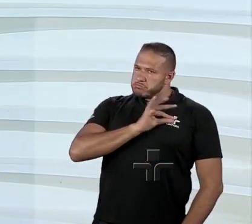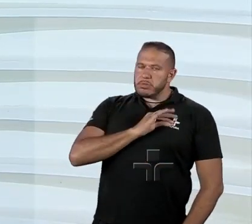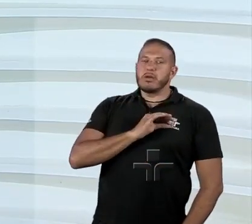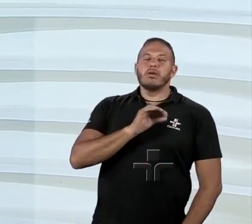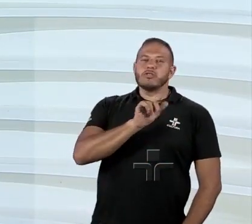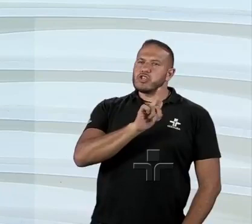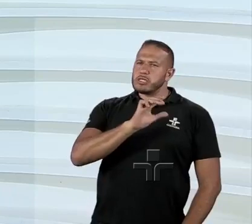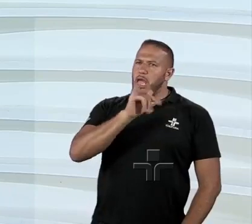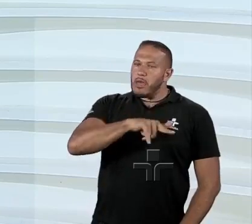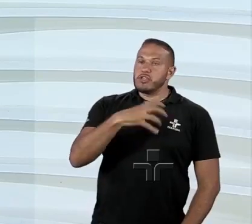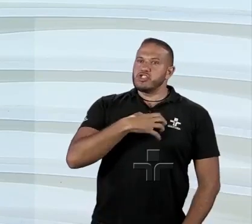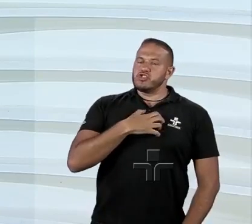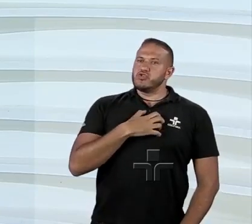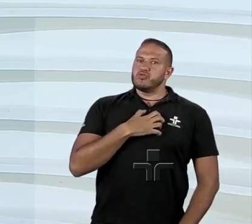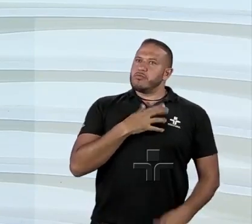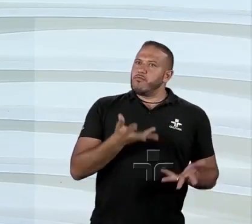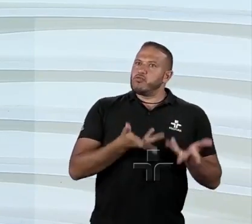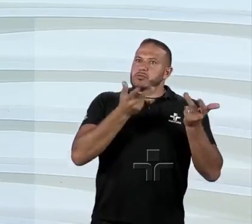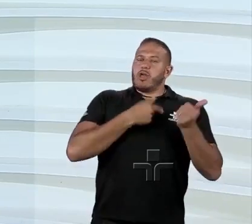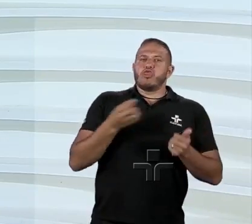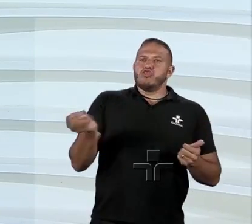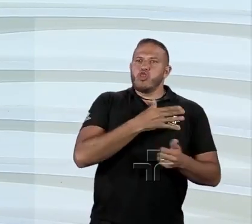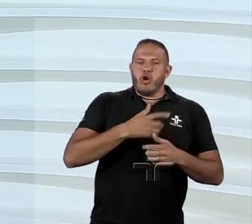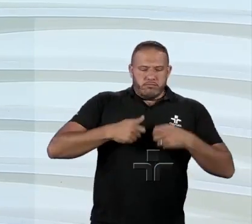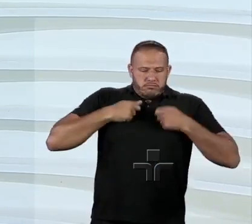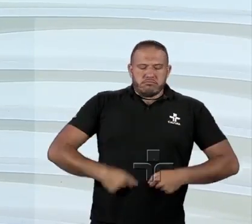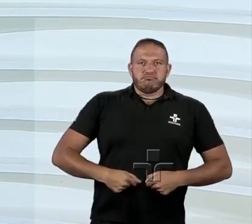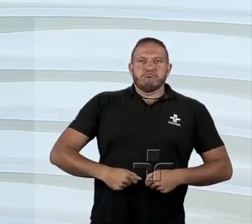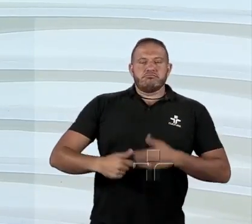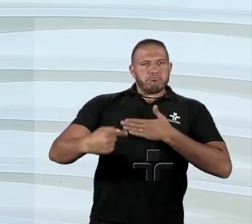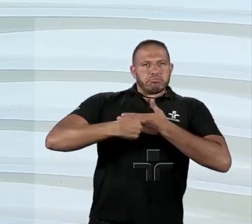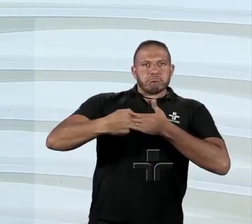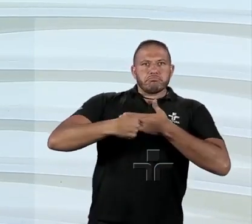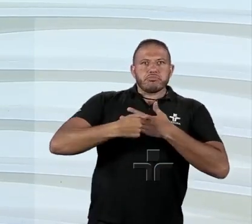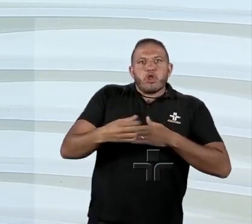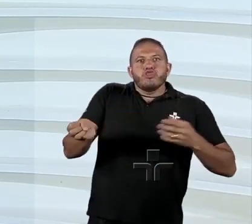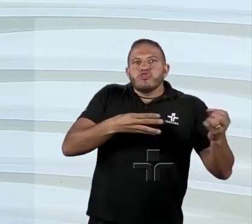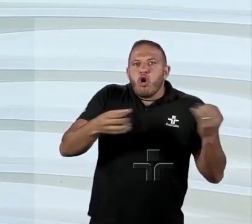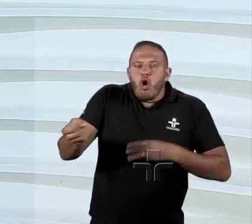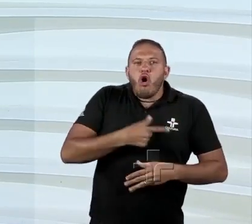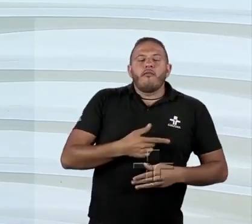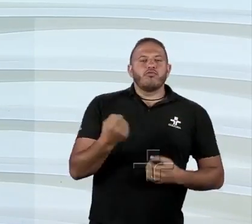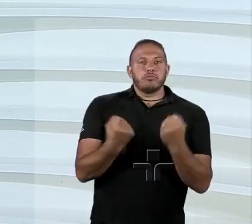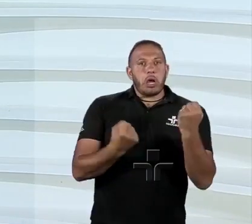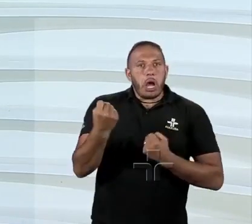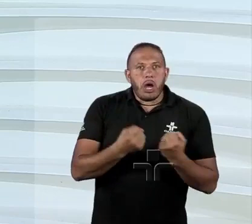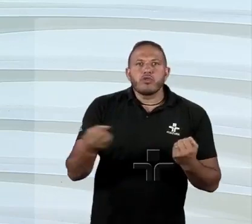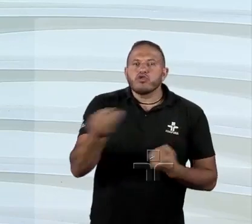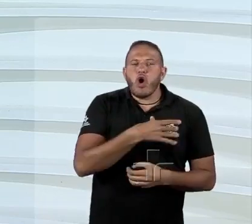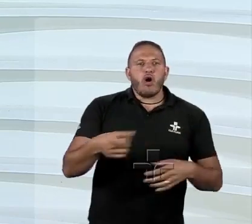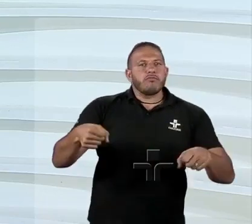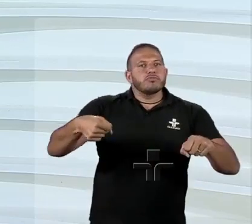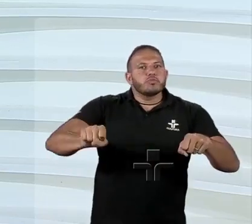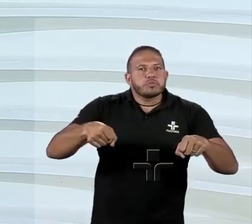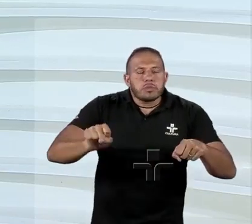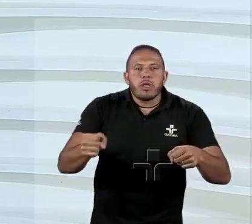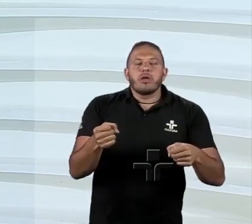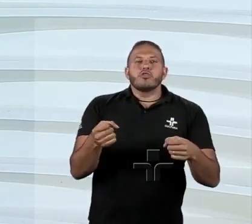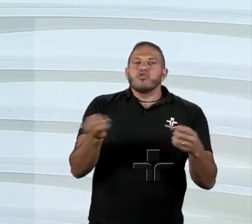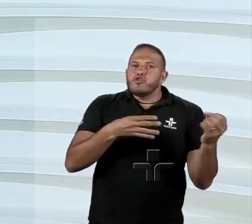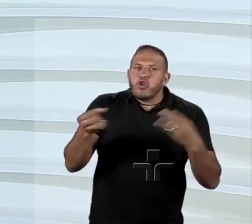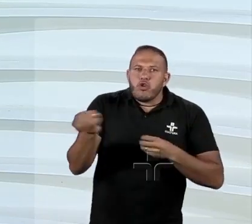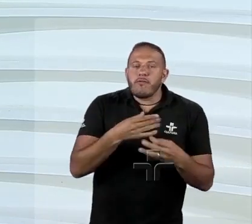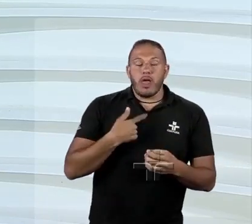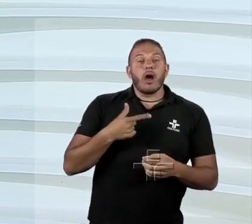prestigiados, valorizados. Colocamos novos uniformes, novos coletes à prova de bala, novos automóveis, novas motocicletas. A polícia